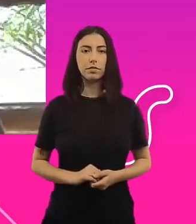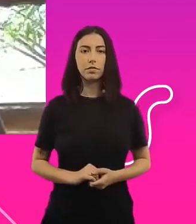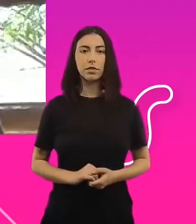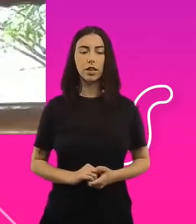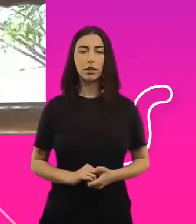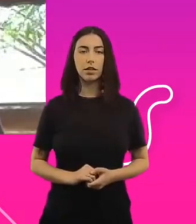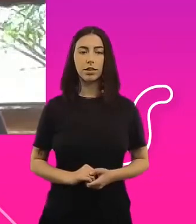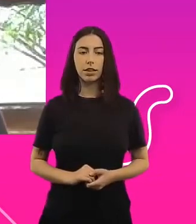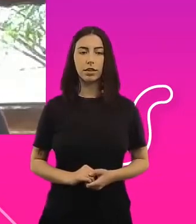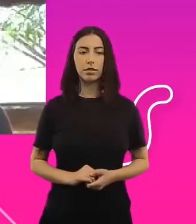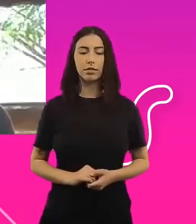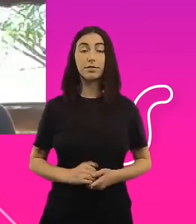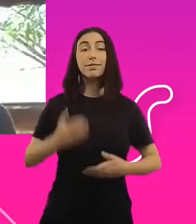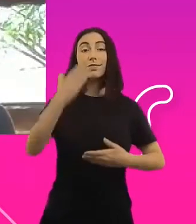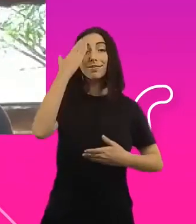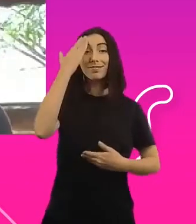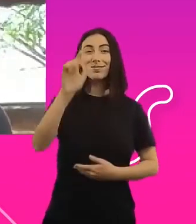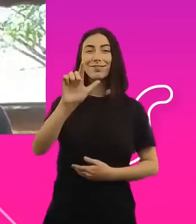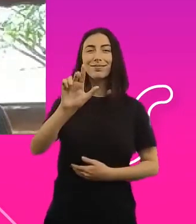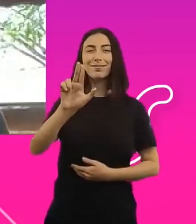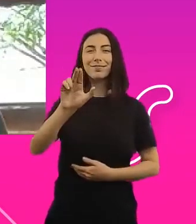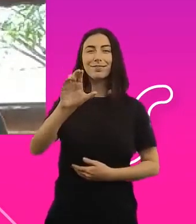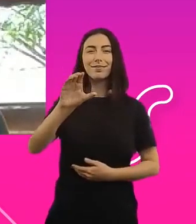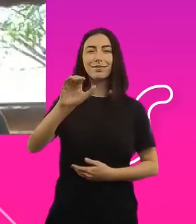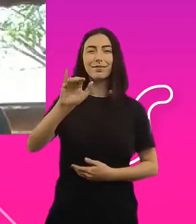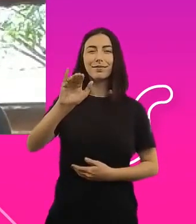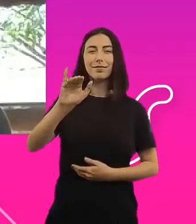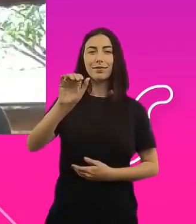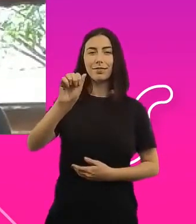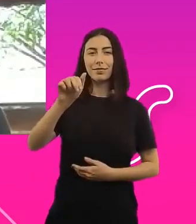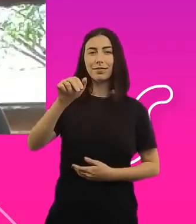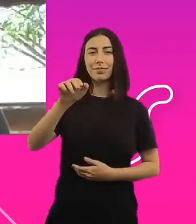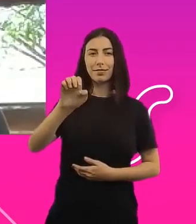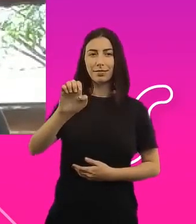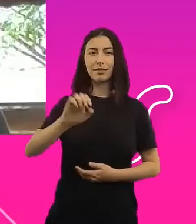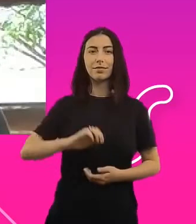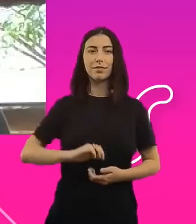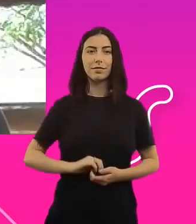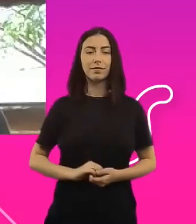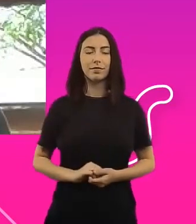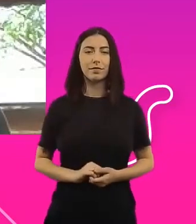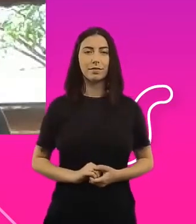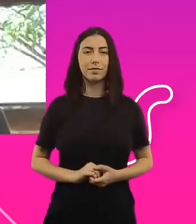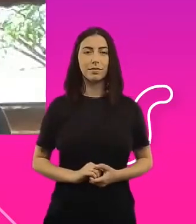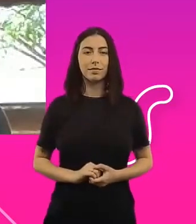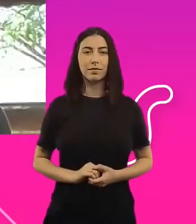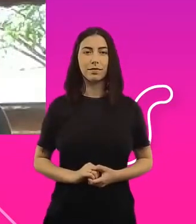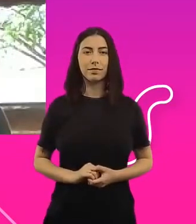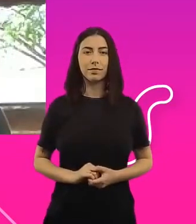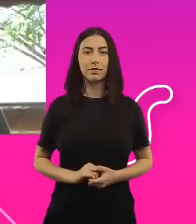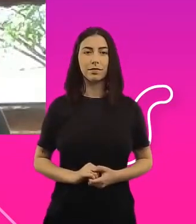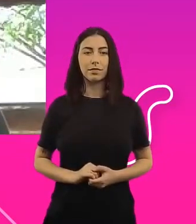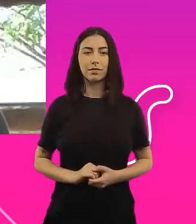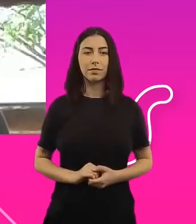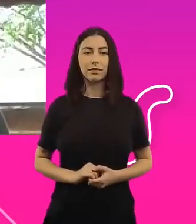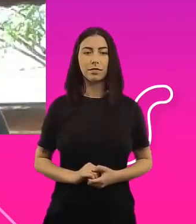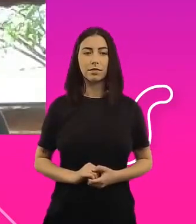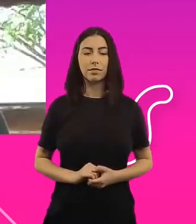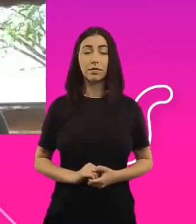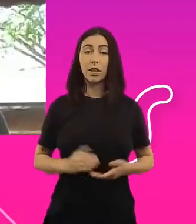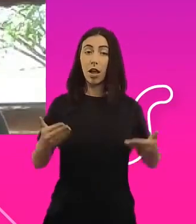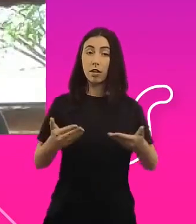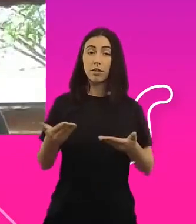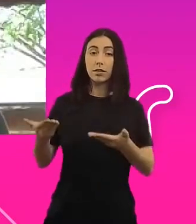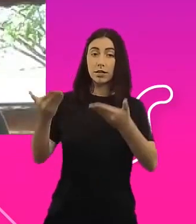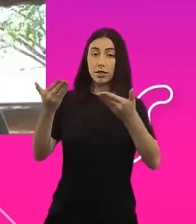Agora, eu gostaria de chamar a Mariane Maier, ela é gerente executiva do ICOM, Fundação